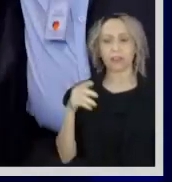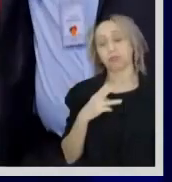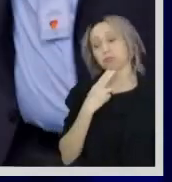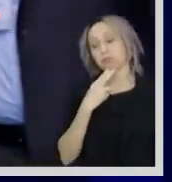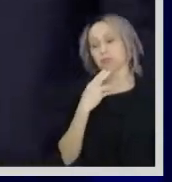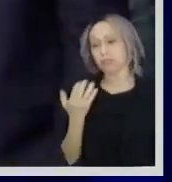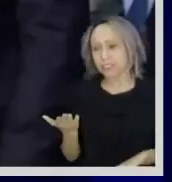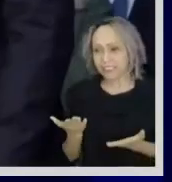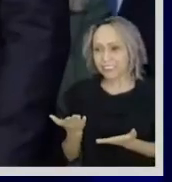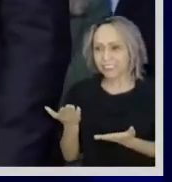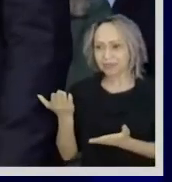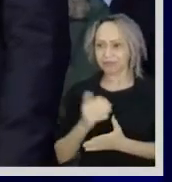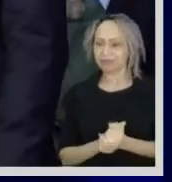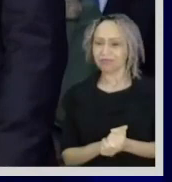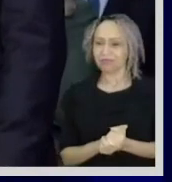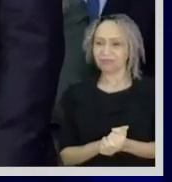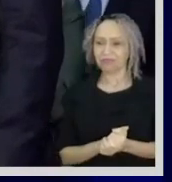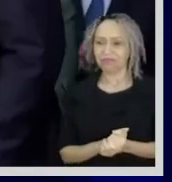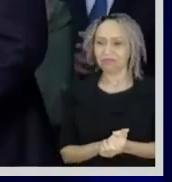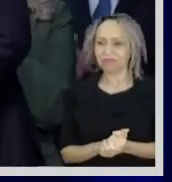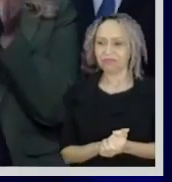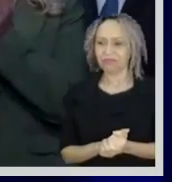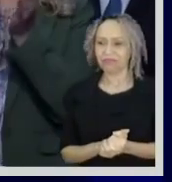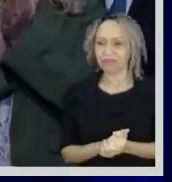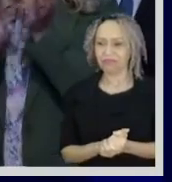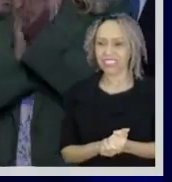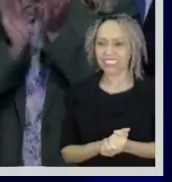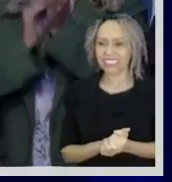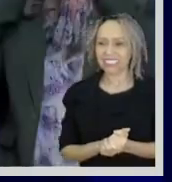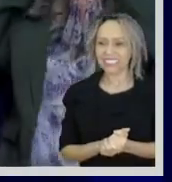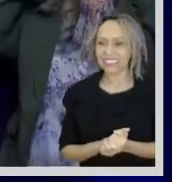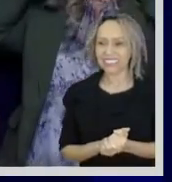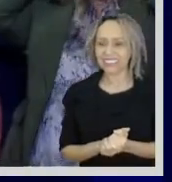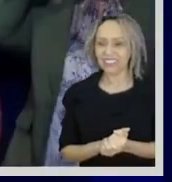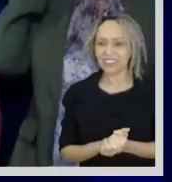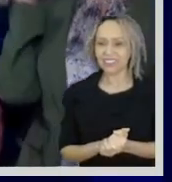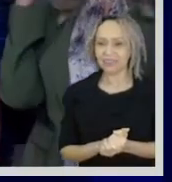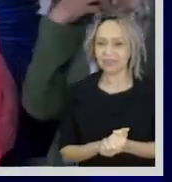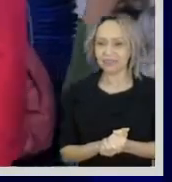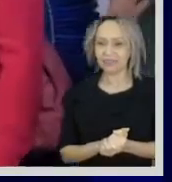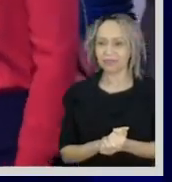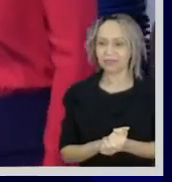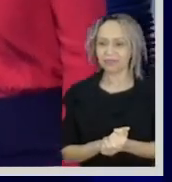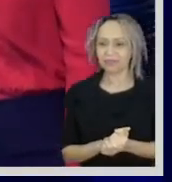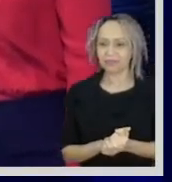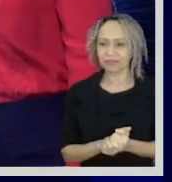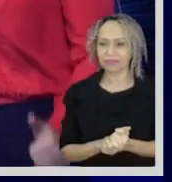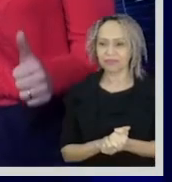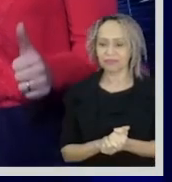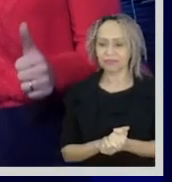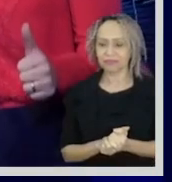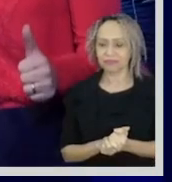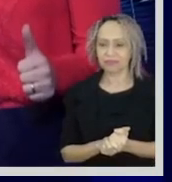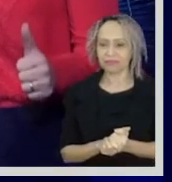aplica às inúmeras estatais espalhadas pelo país e que são as chamadas autarquias, ou seja, elas têm